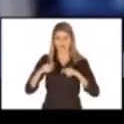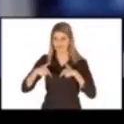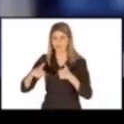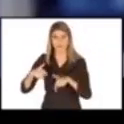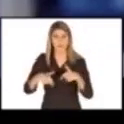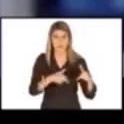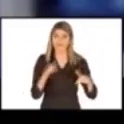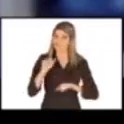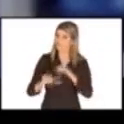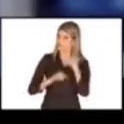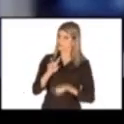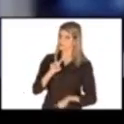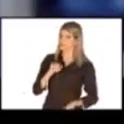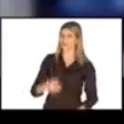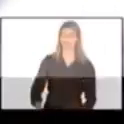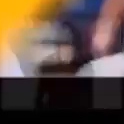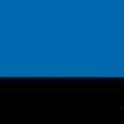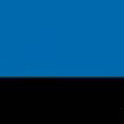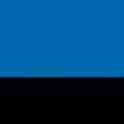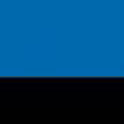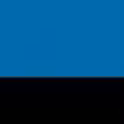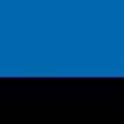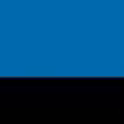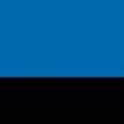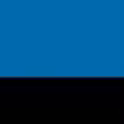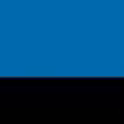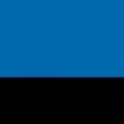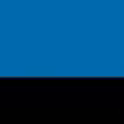condições para trabalhar. Isso vai mudar.